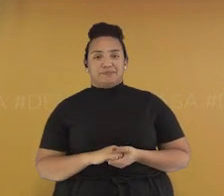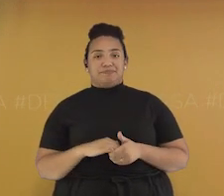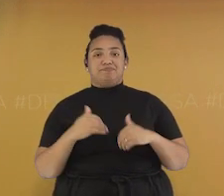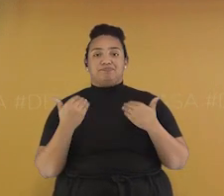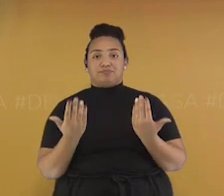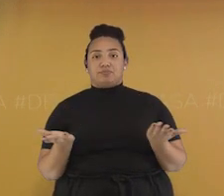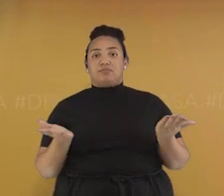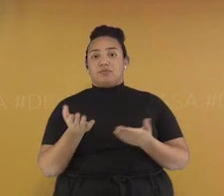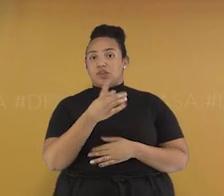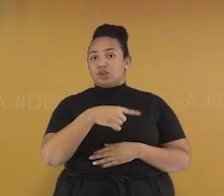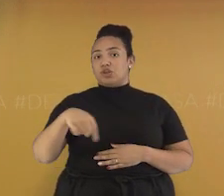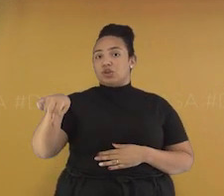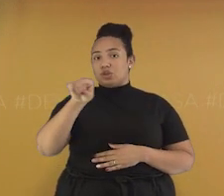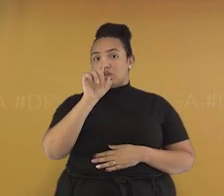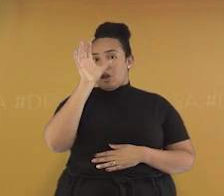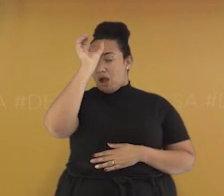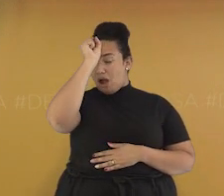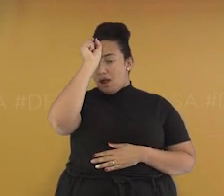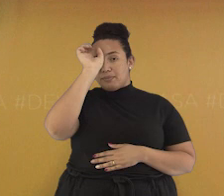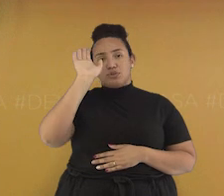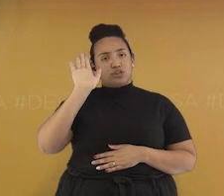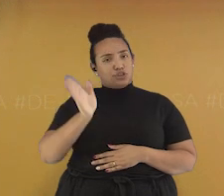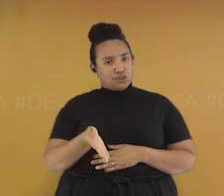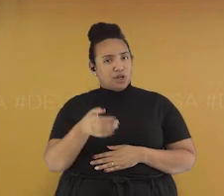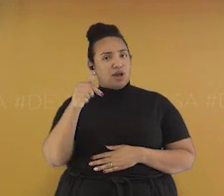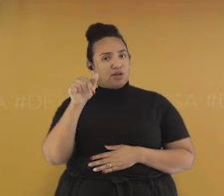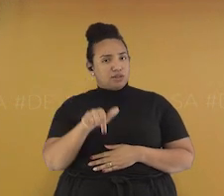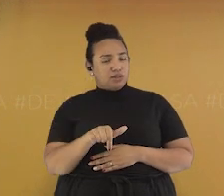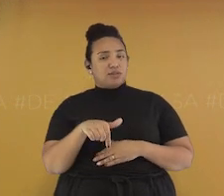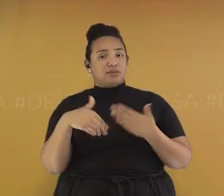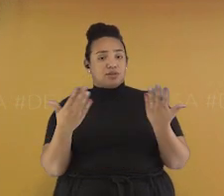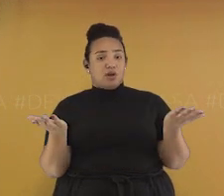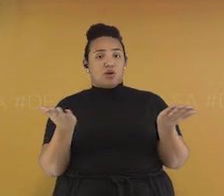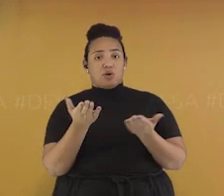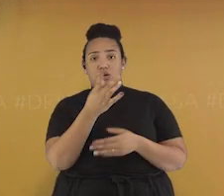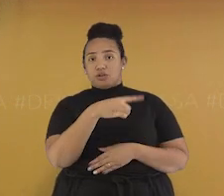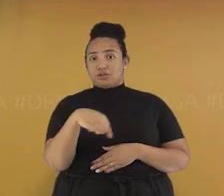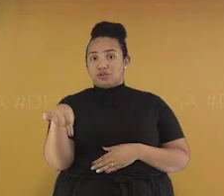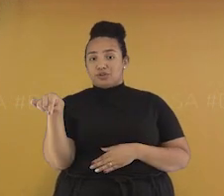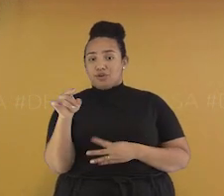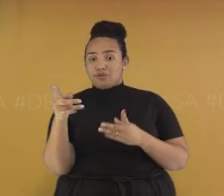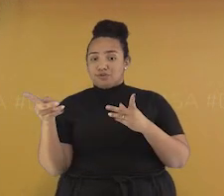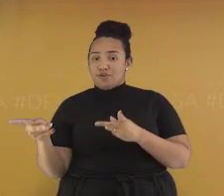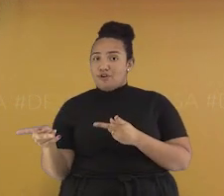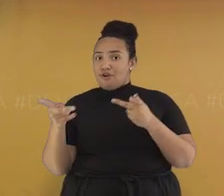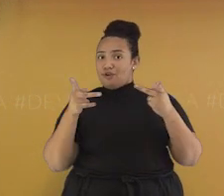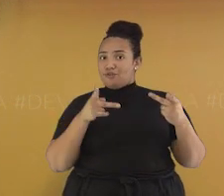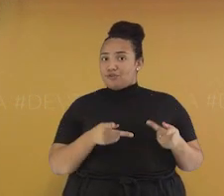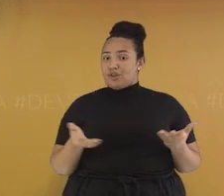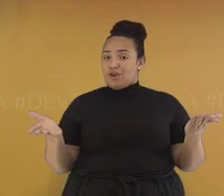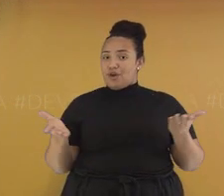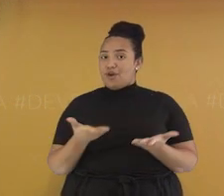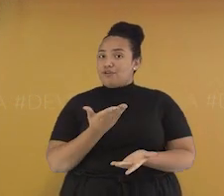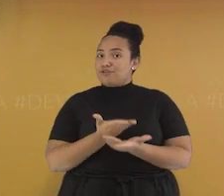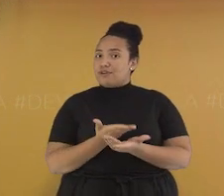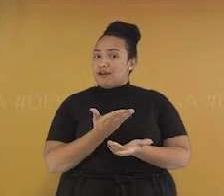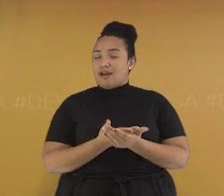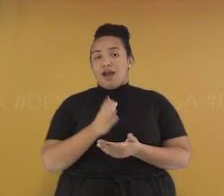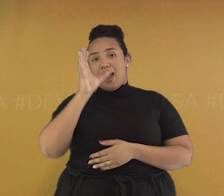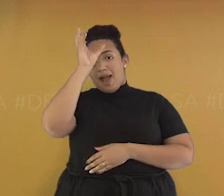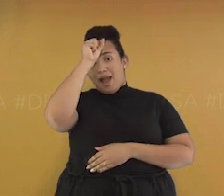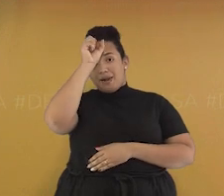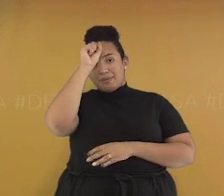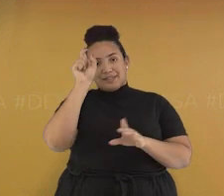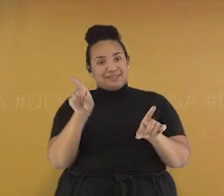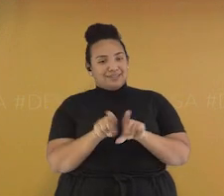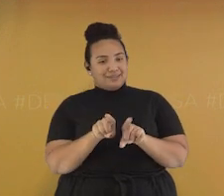como é fácil? Agora que já aprendemos sobre as medidas de tendência central, que tal recebermos uma convidada aqui na